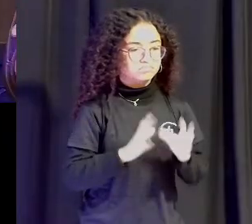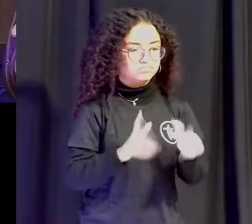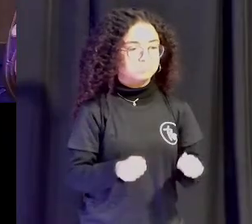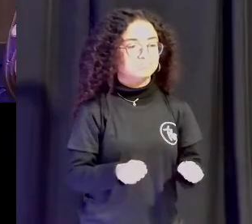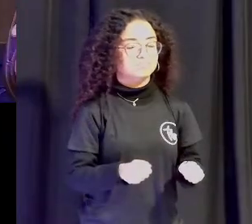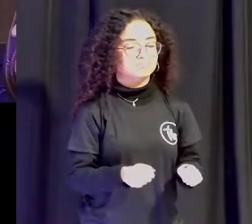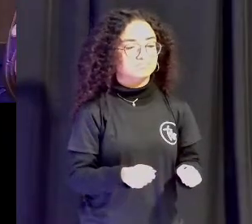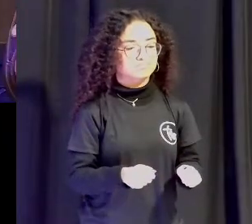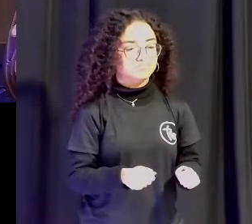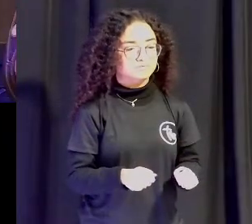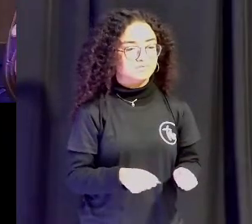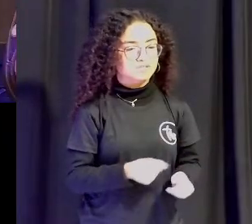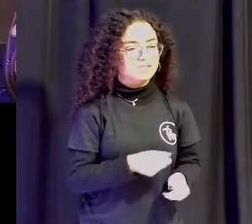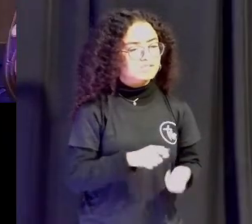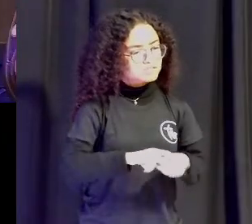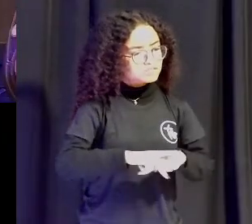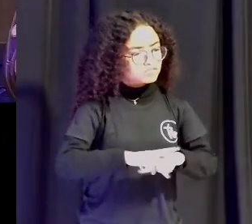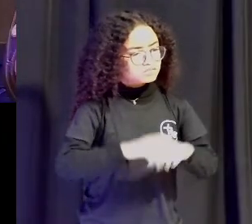Vocês o rejeitaram,